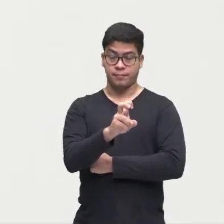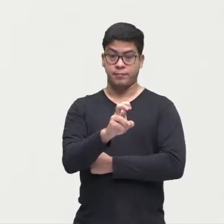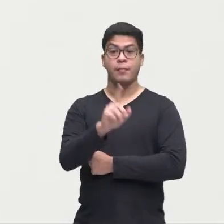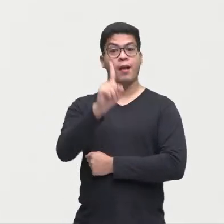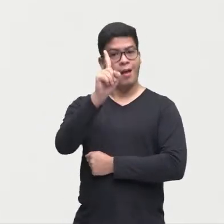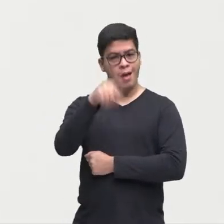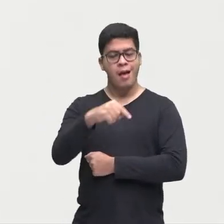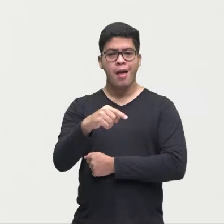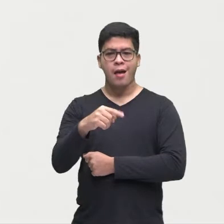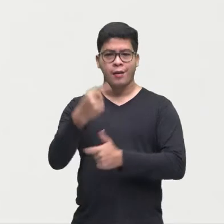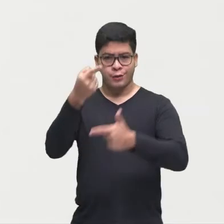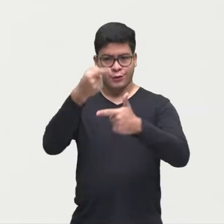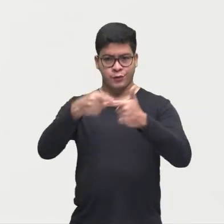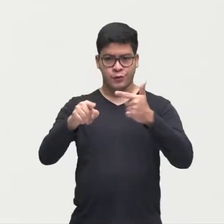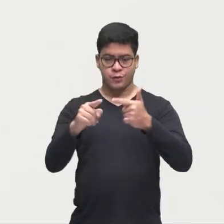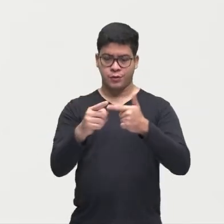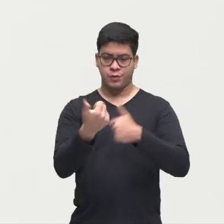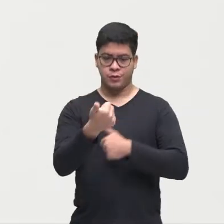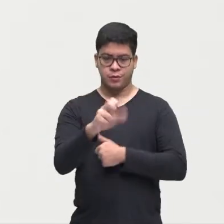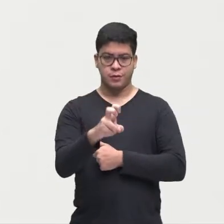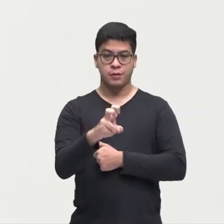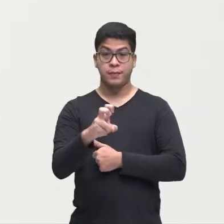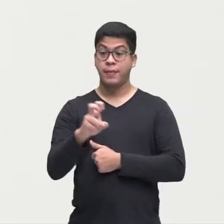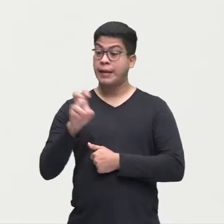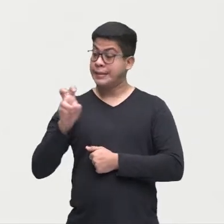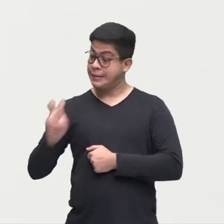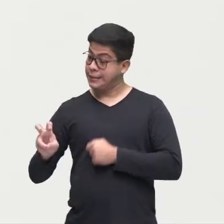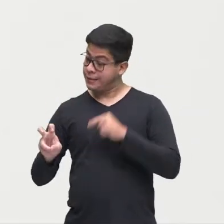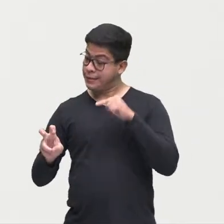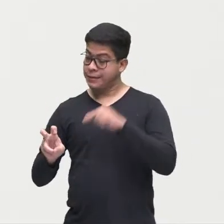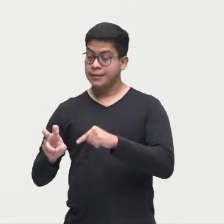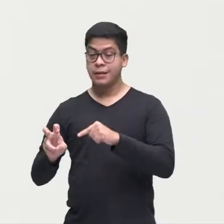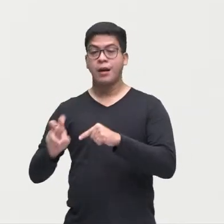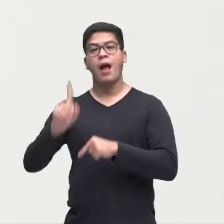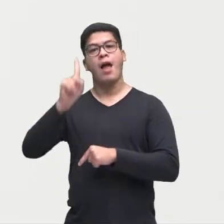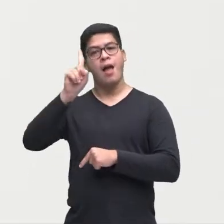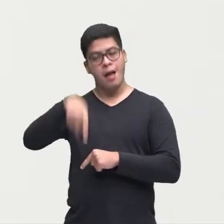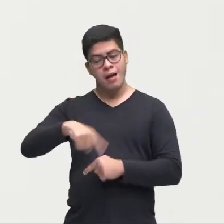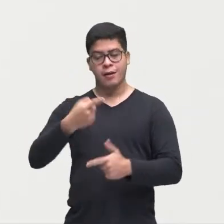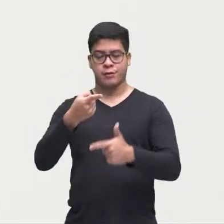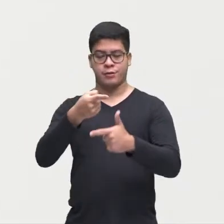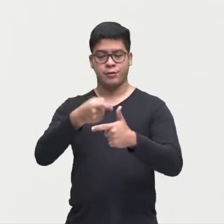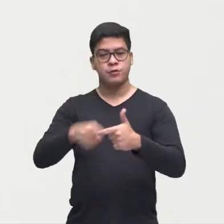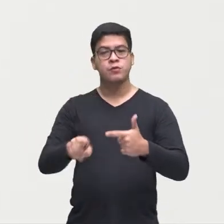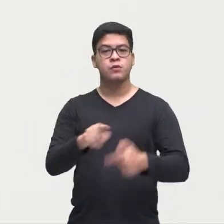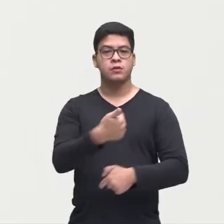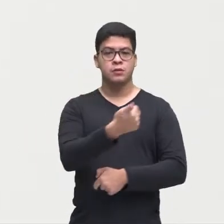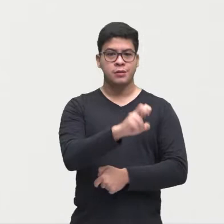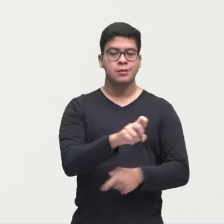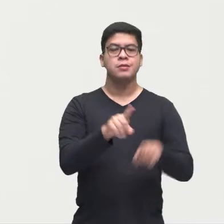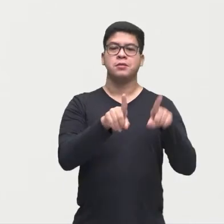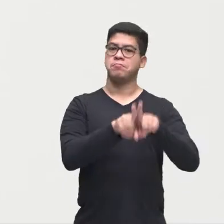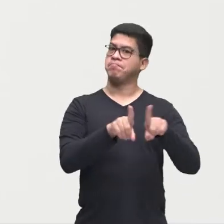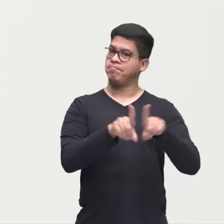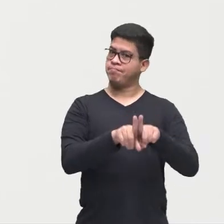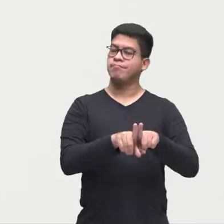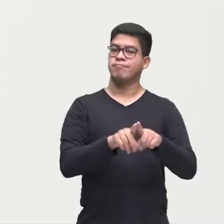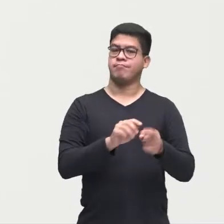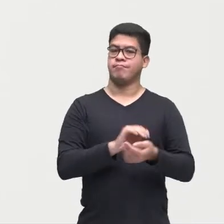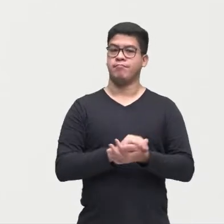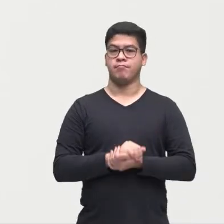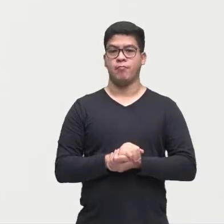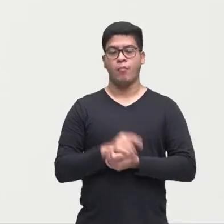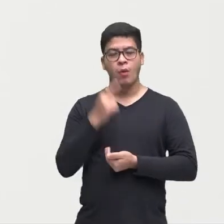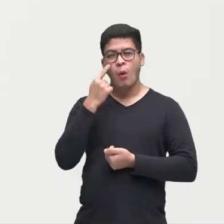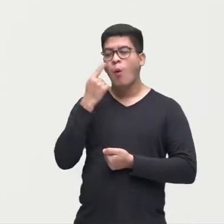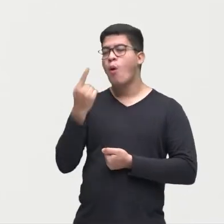3 é divisor de 15. 5 é divisor de 15 também, tá bom? Então,